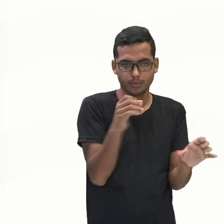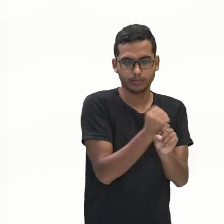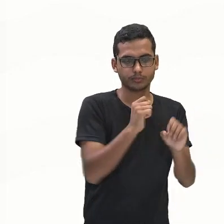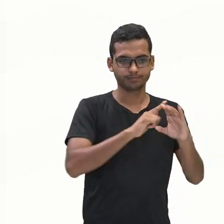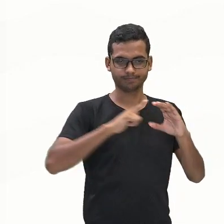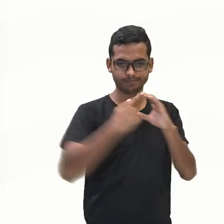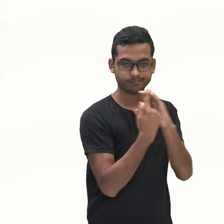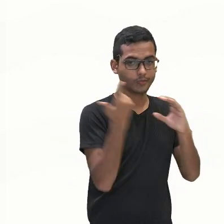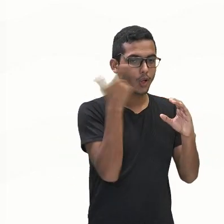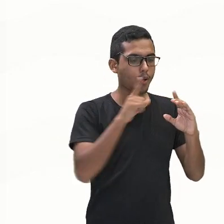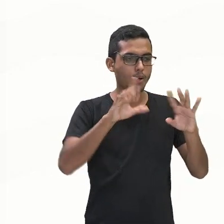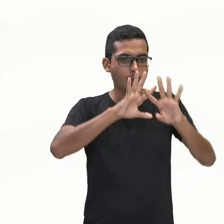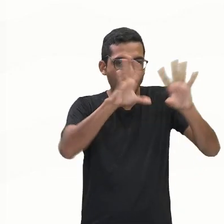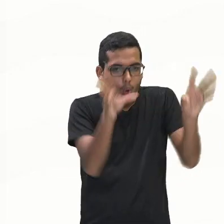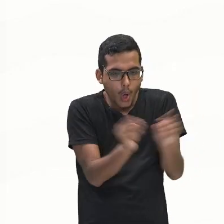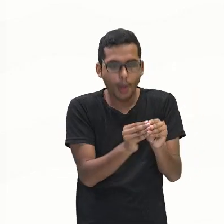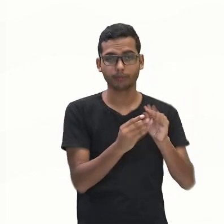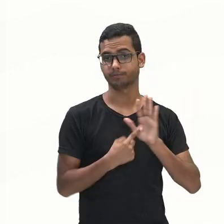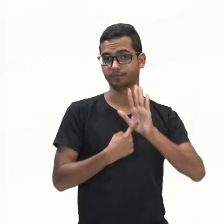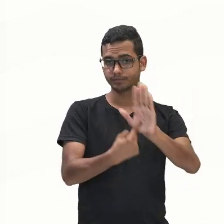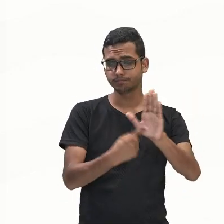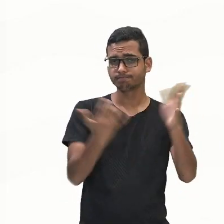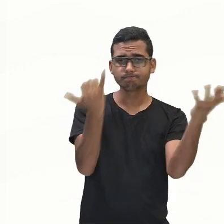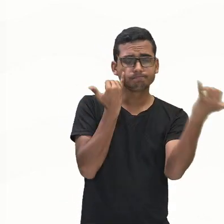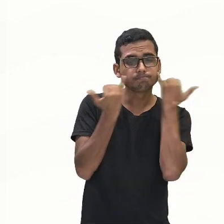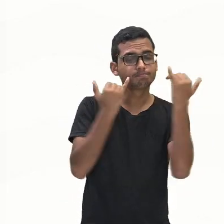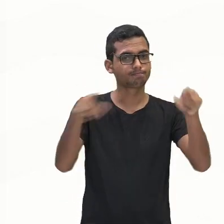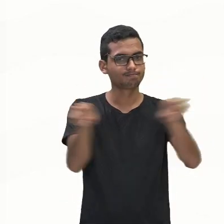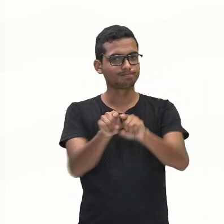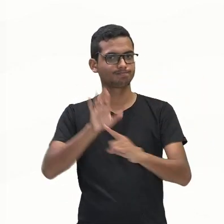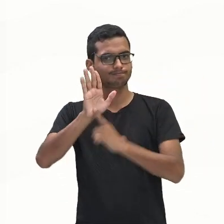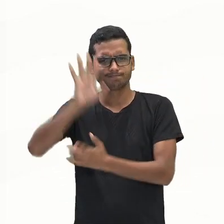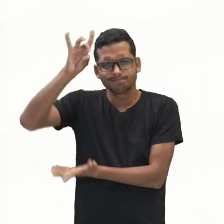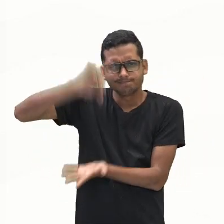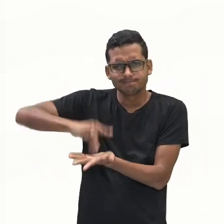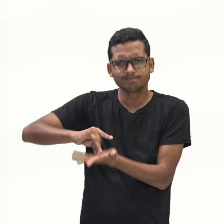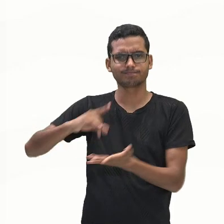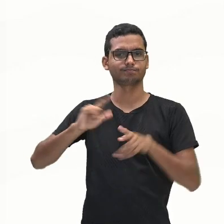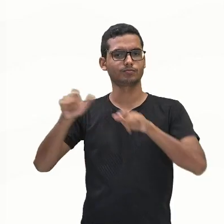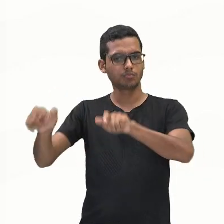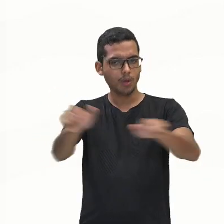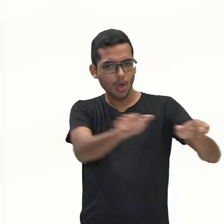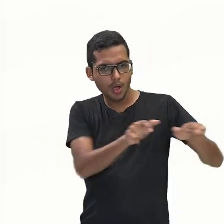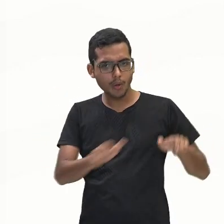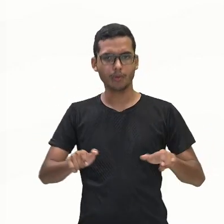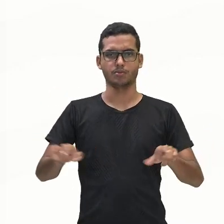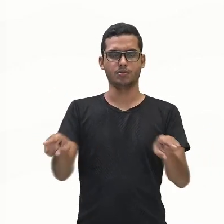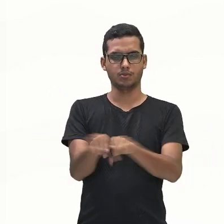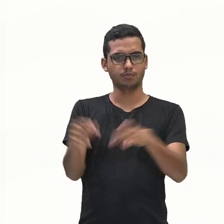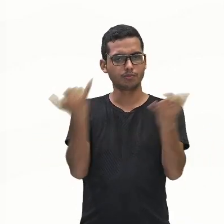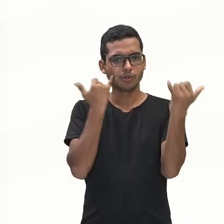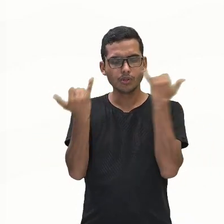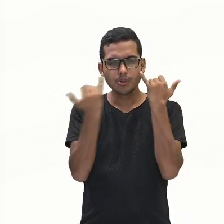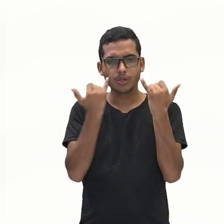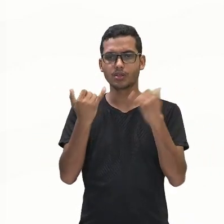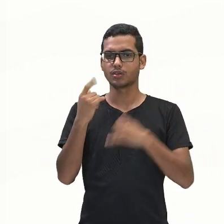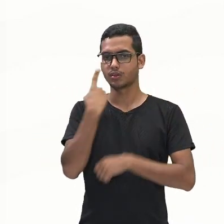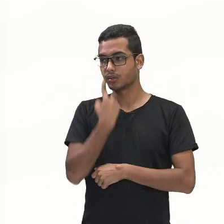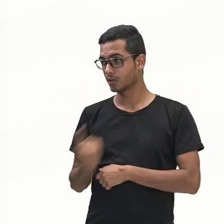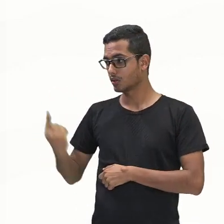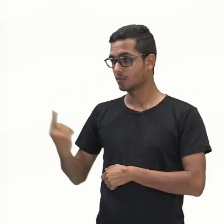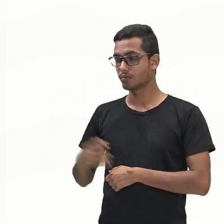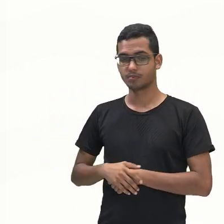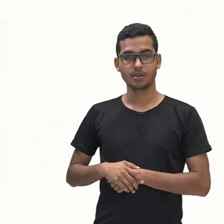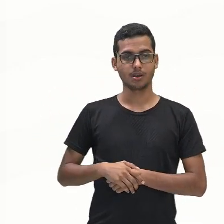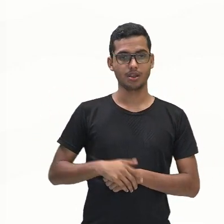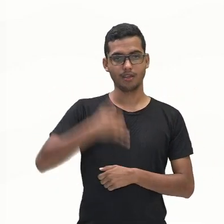para que os dados revelassem mais a realidade de cada localidade, onde aqueles dados não ficassem ali soltos,